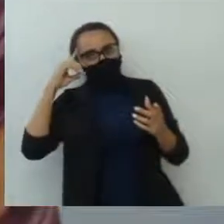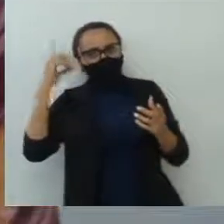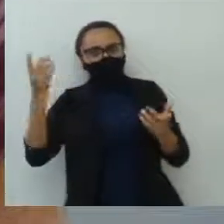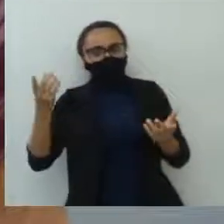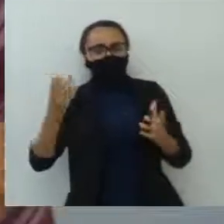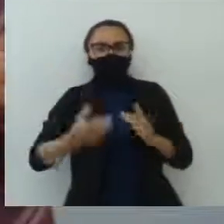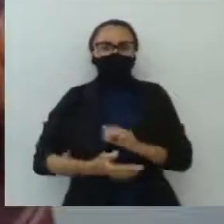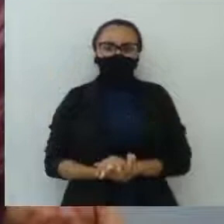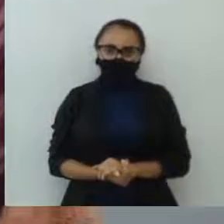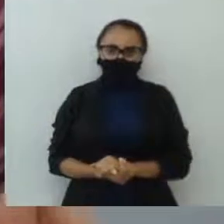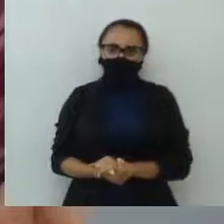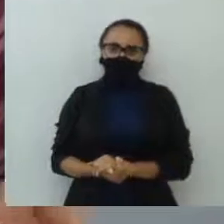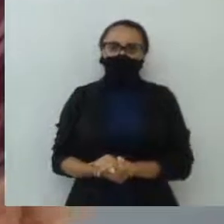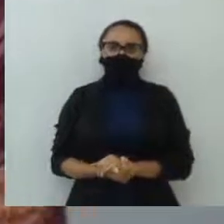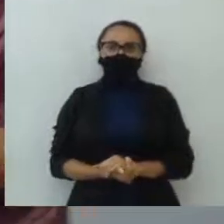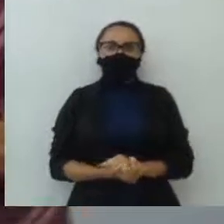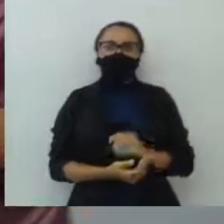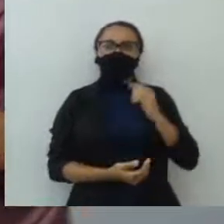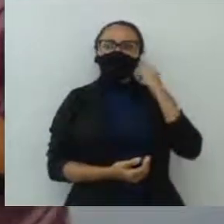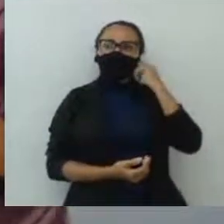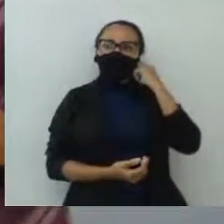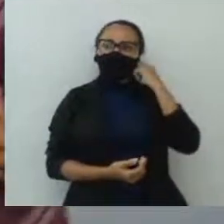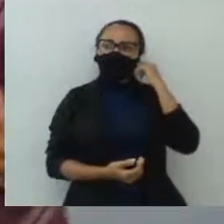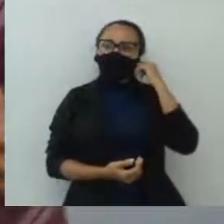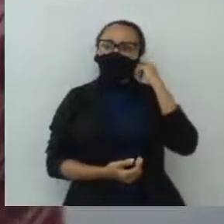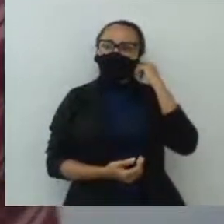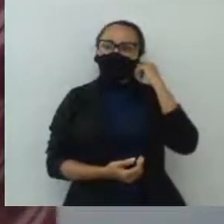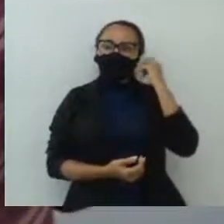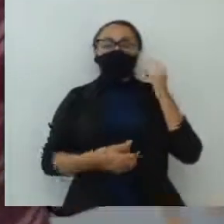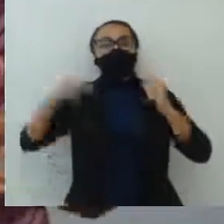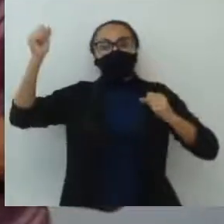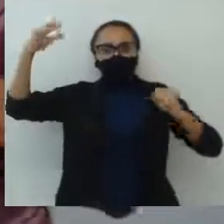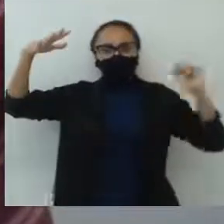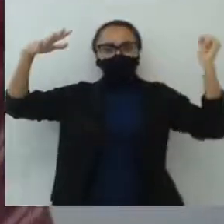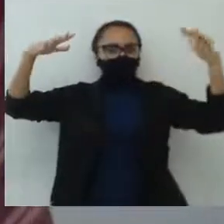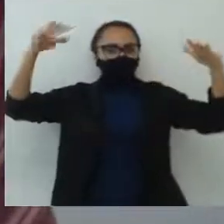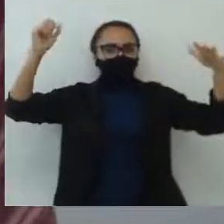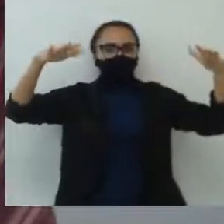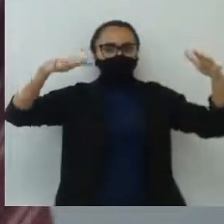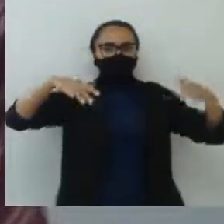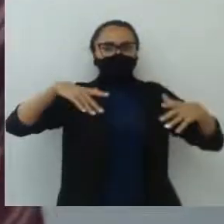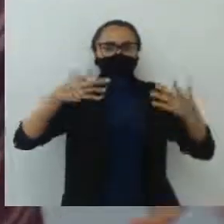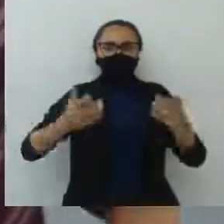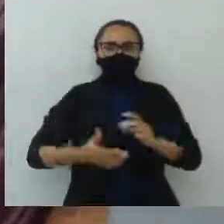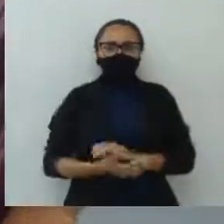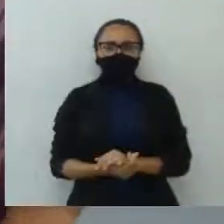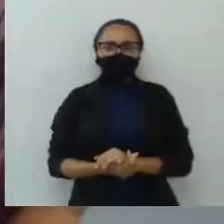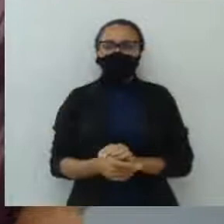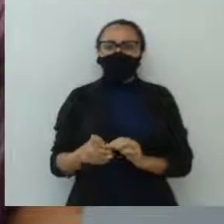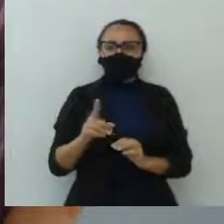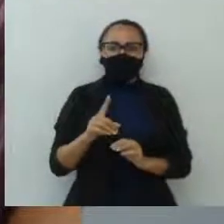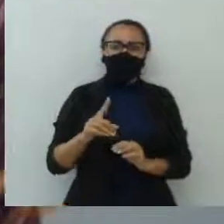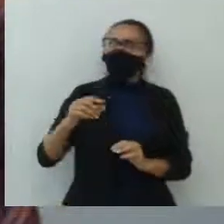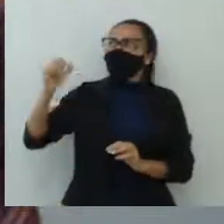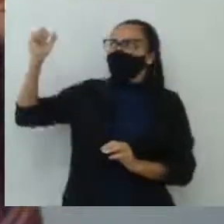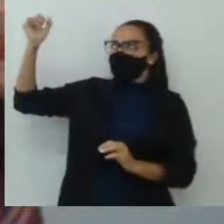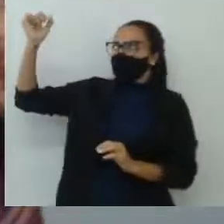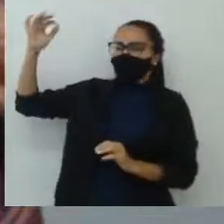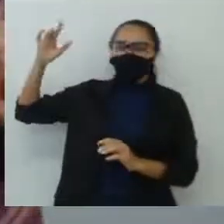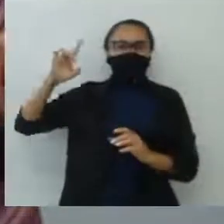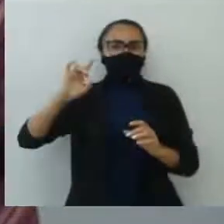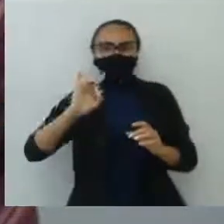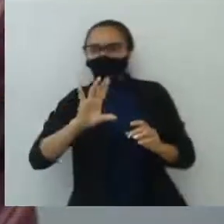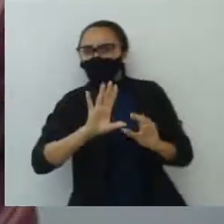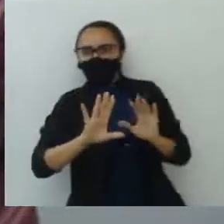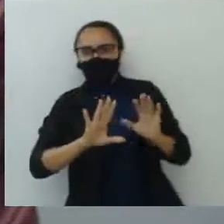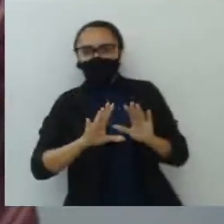próxima aula, tá? A iluminação. Ixi, professora, a iluminação é só ligar a luz. Não, Nanina, não é só ligar a